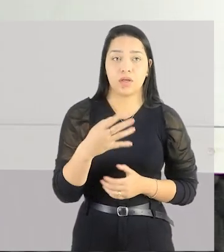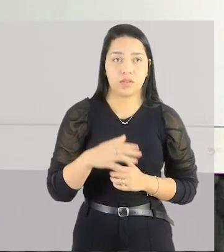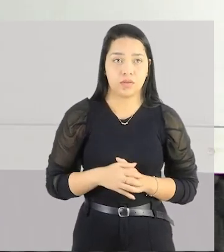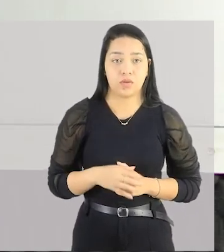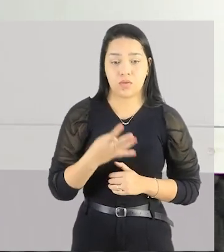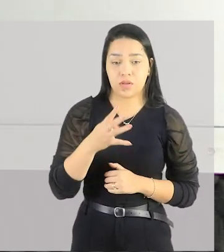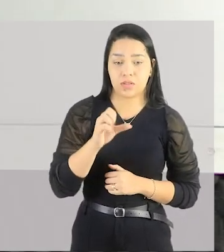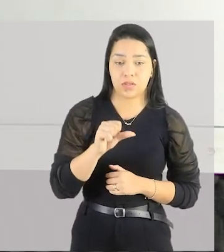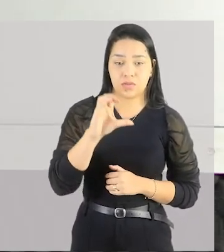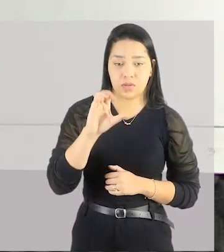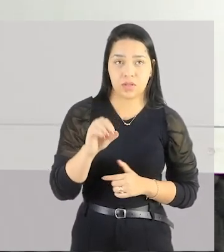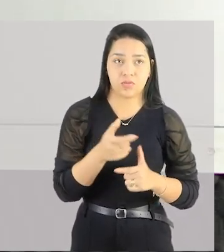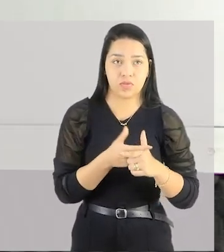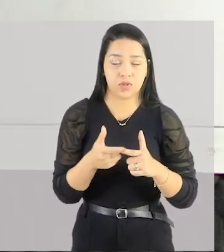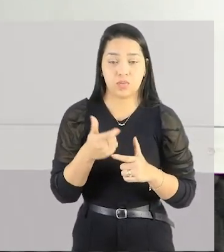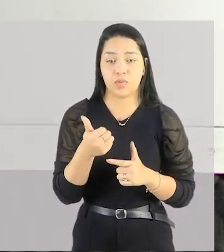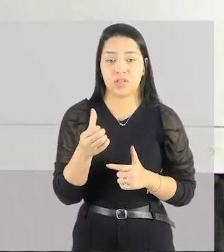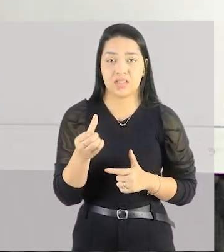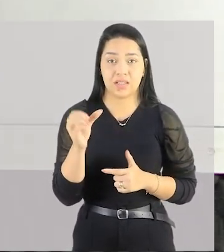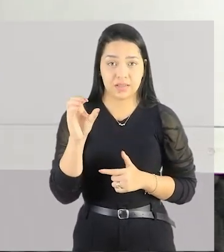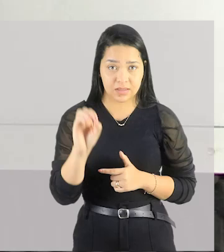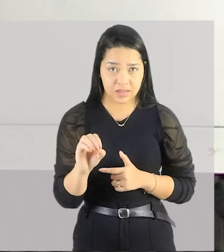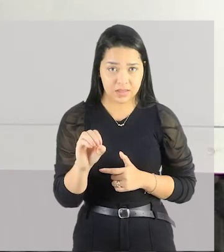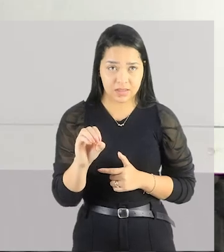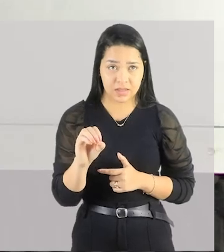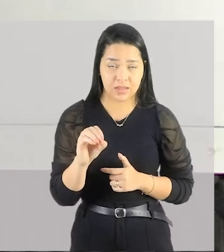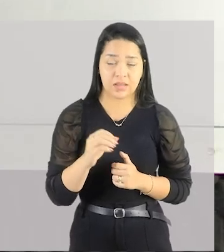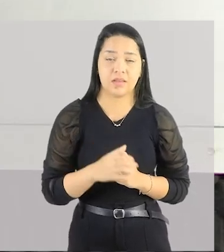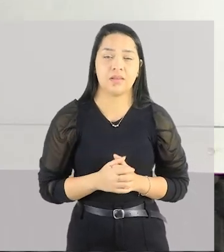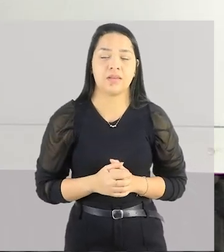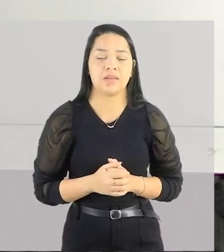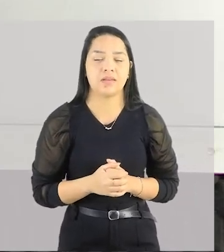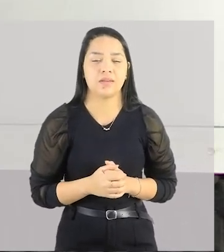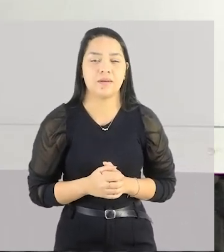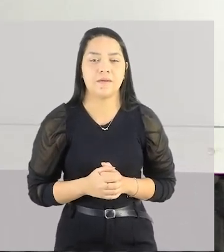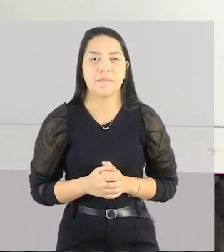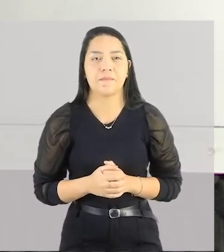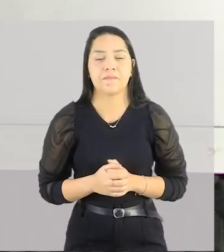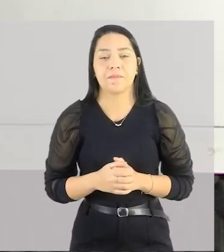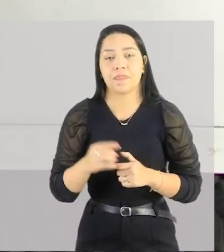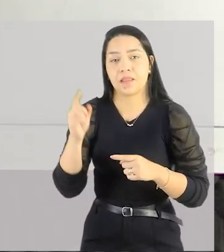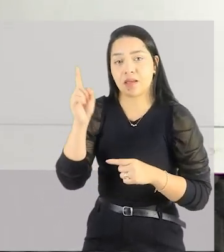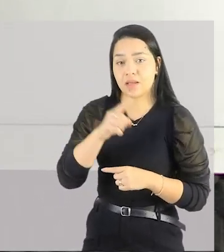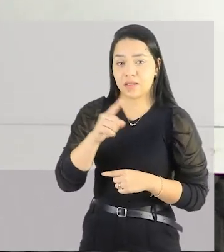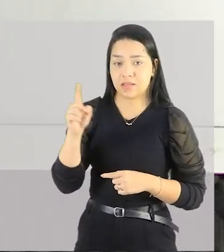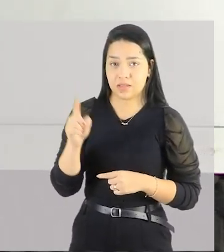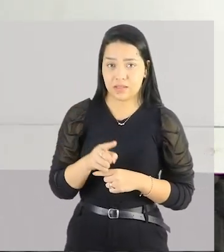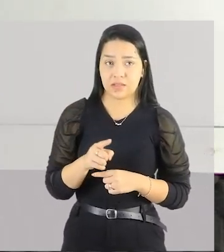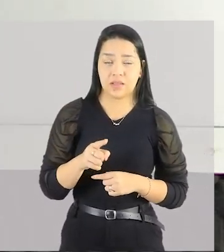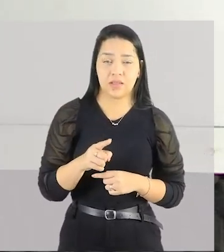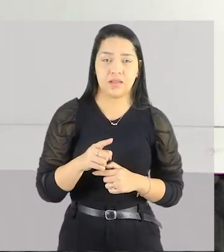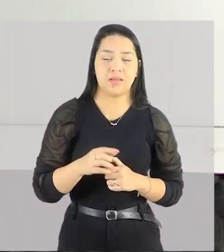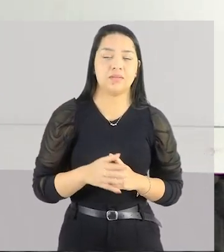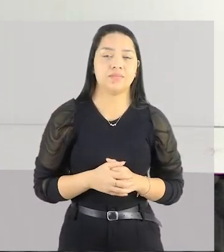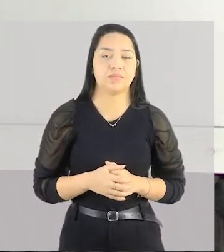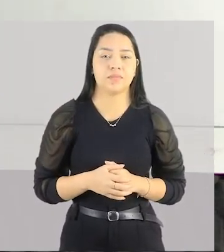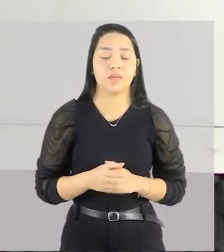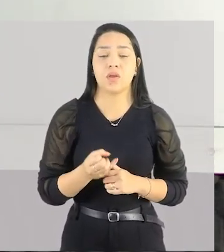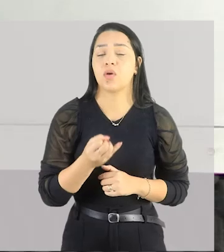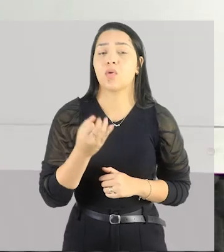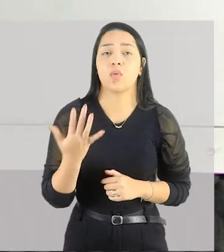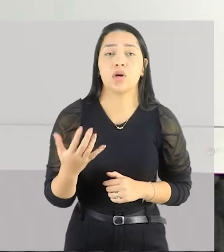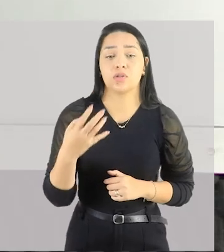É 480 dividido para quanto? Para 160. Cancela um zero de cima com um zero de baixo.